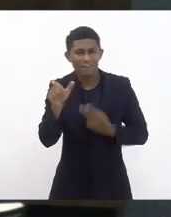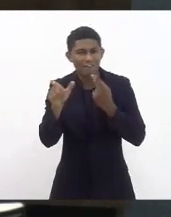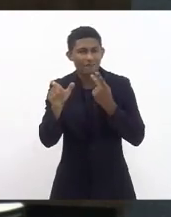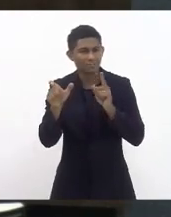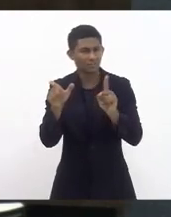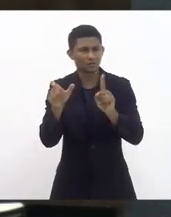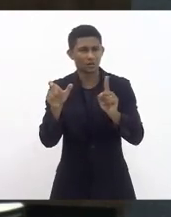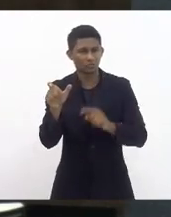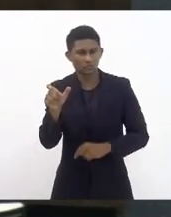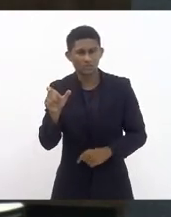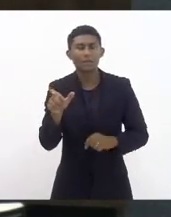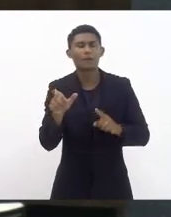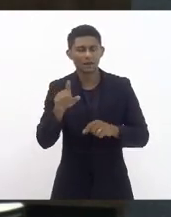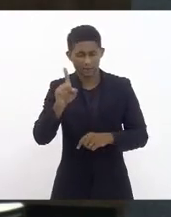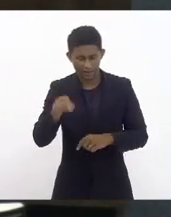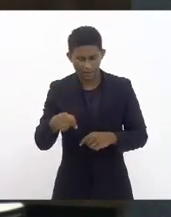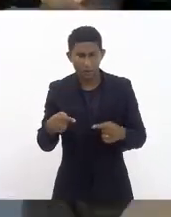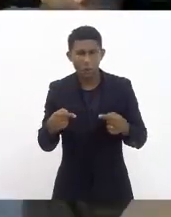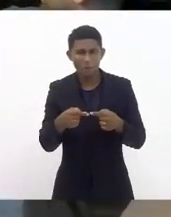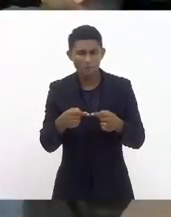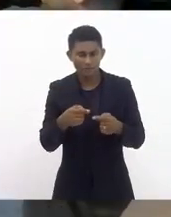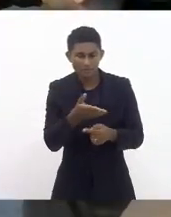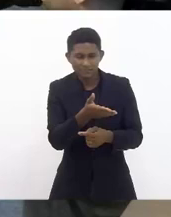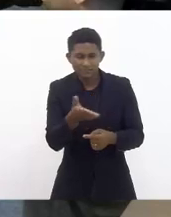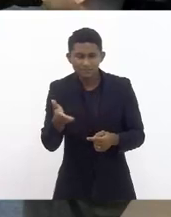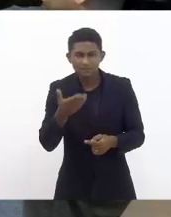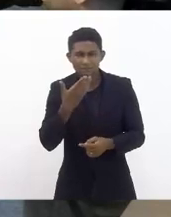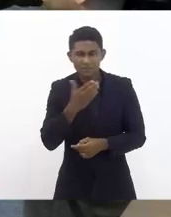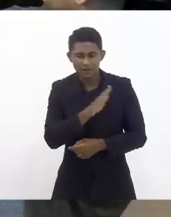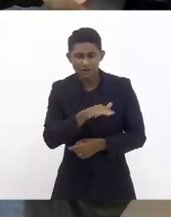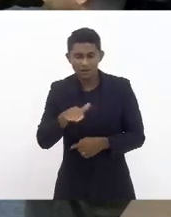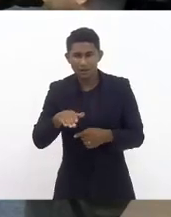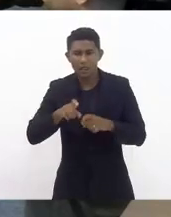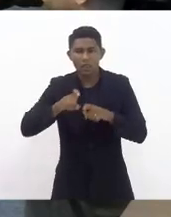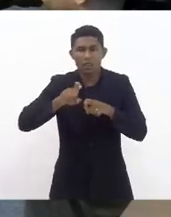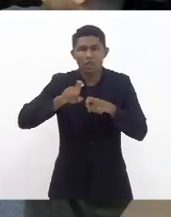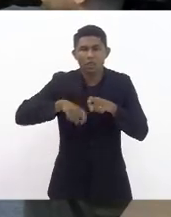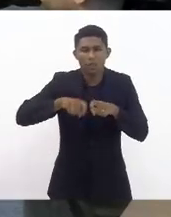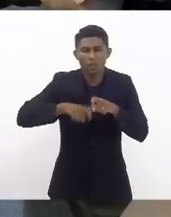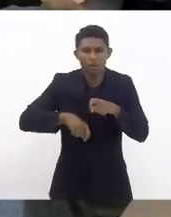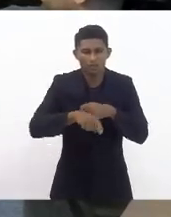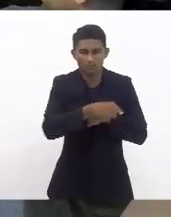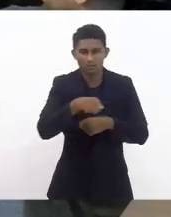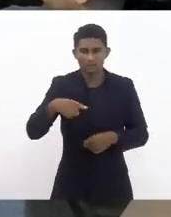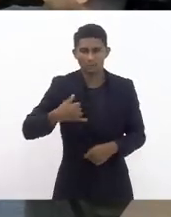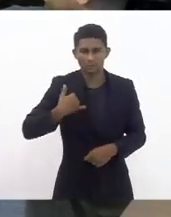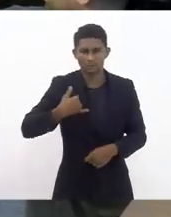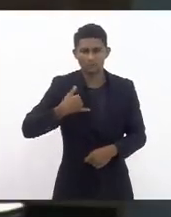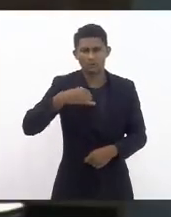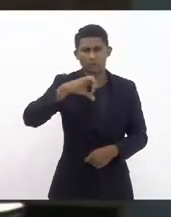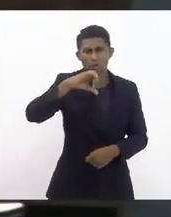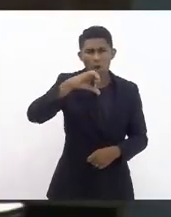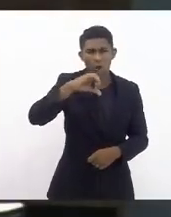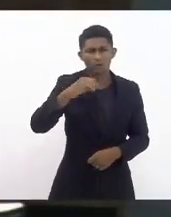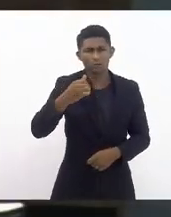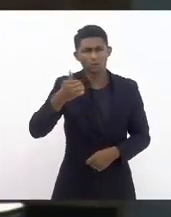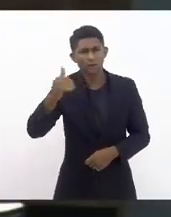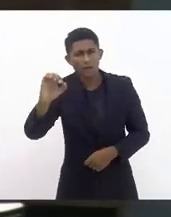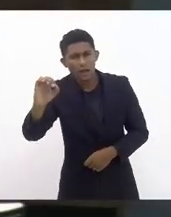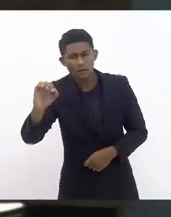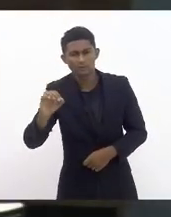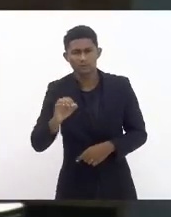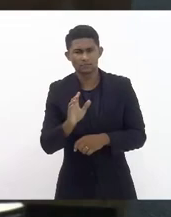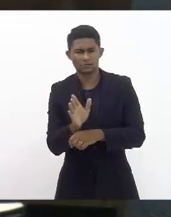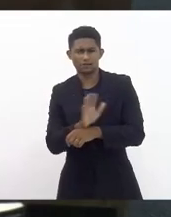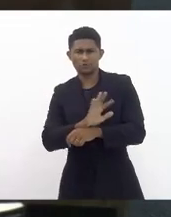com umas crianças que me parece ali aparentemente ter 9, 10 anos. Então, é um filme de